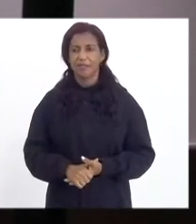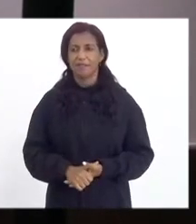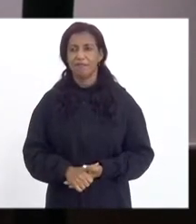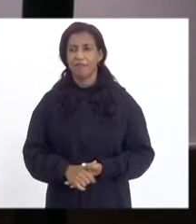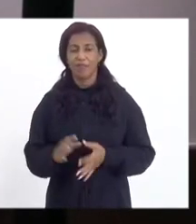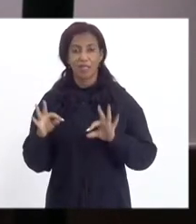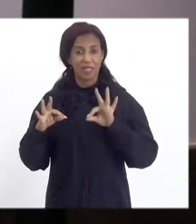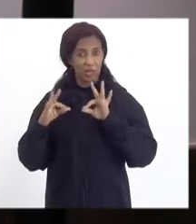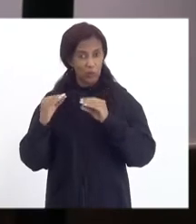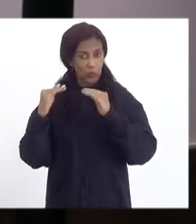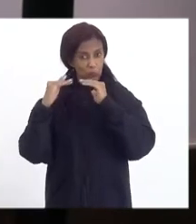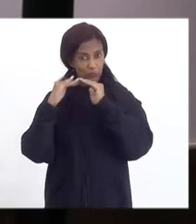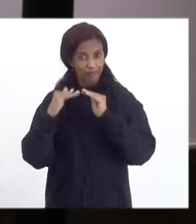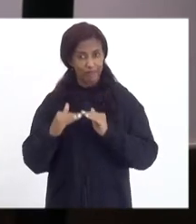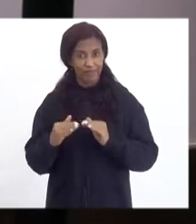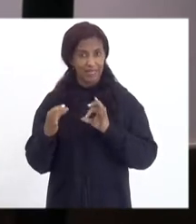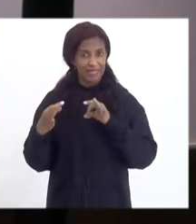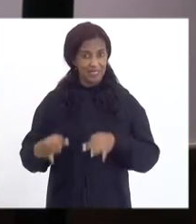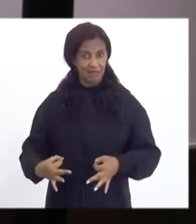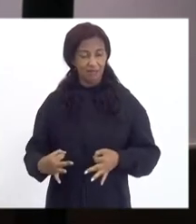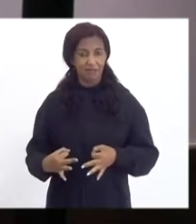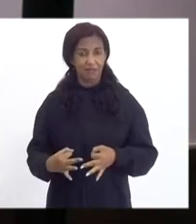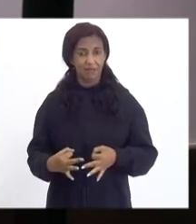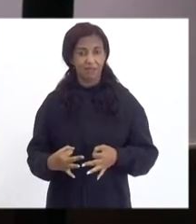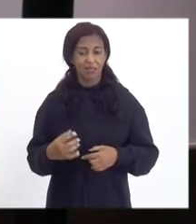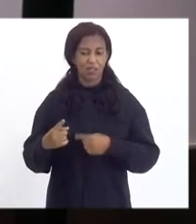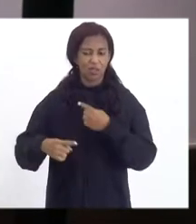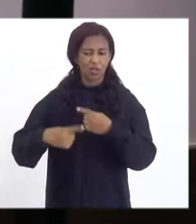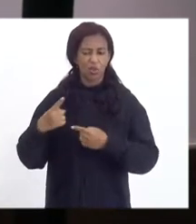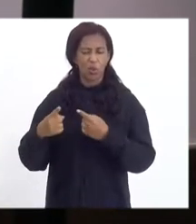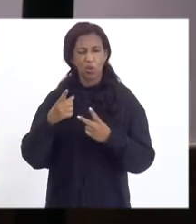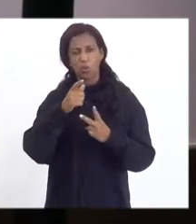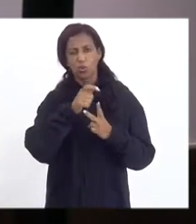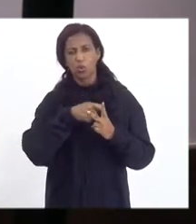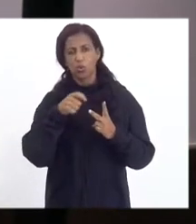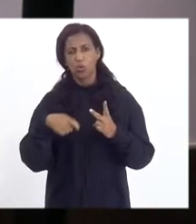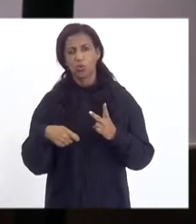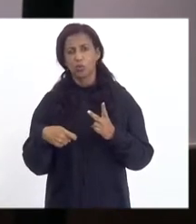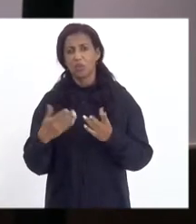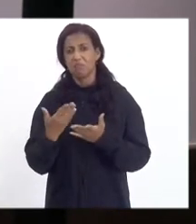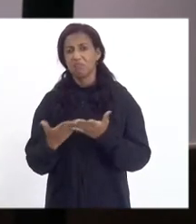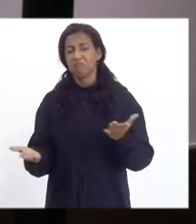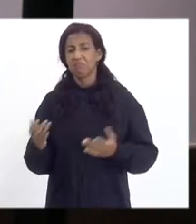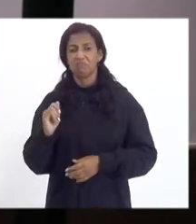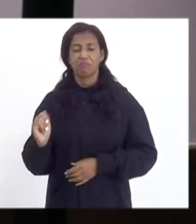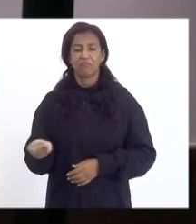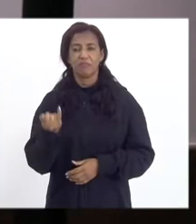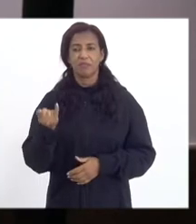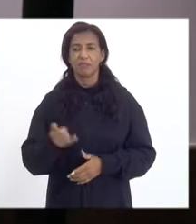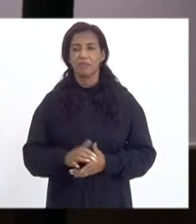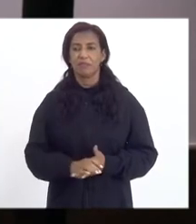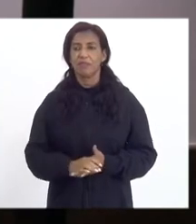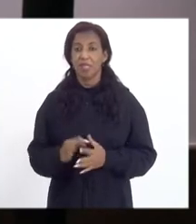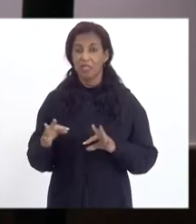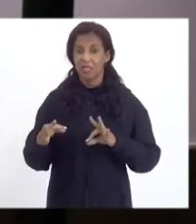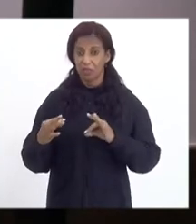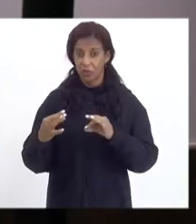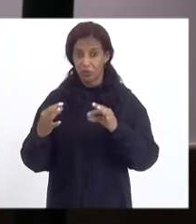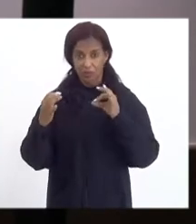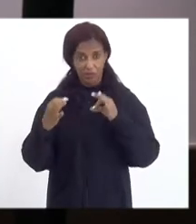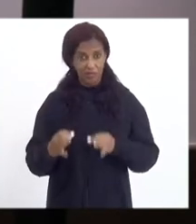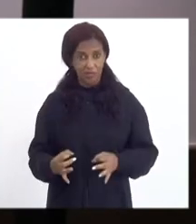se tudo der certo de fato, nos próximos dois meses, perder a oportunidade. Se tudo der